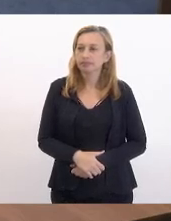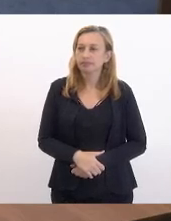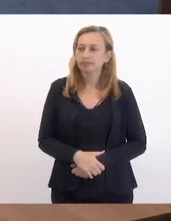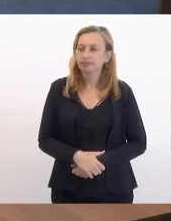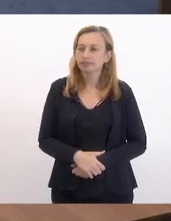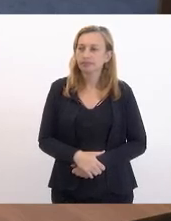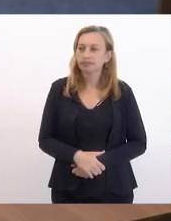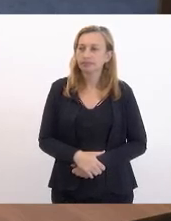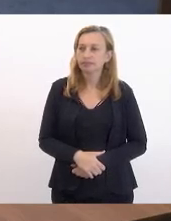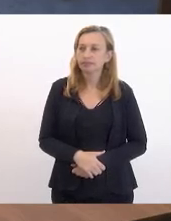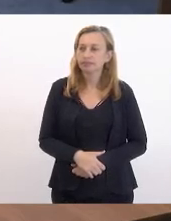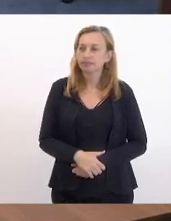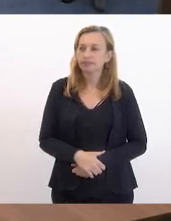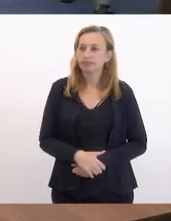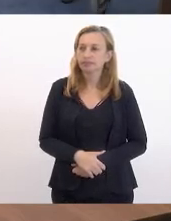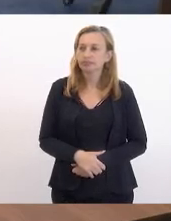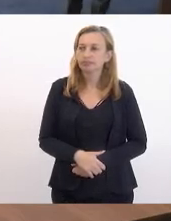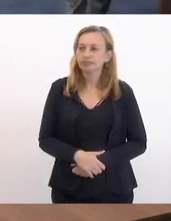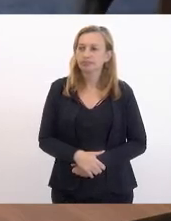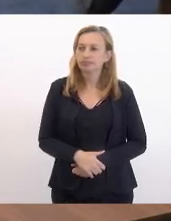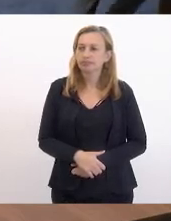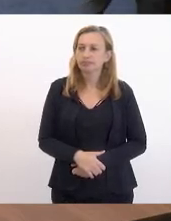E aí